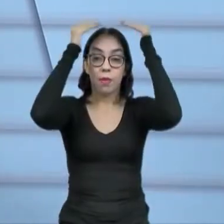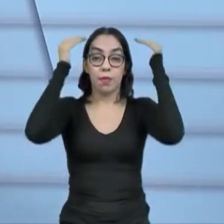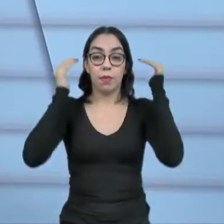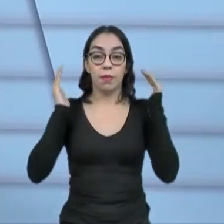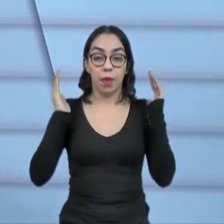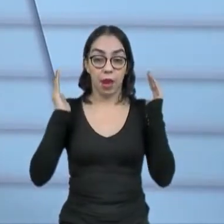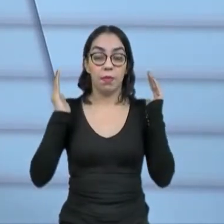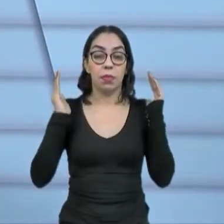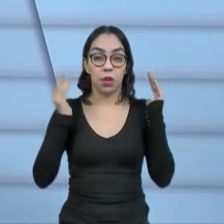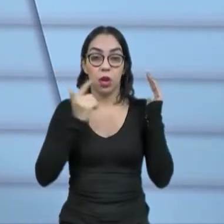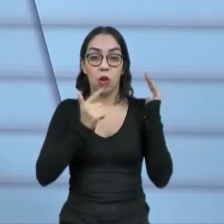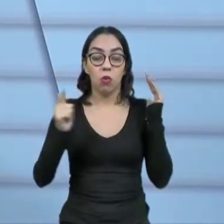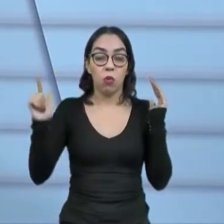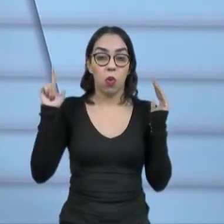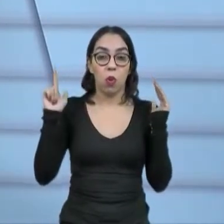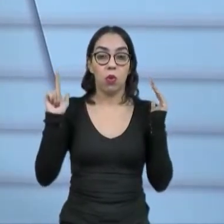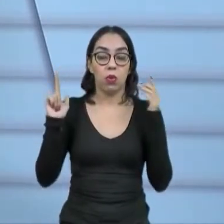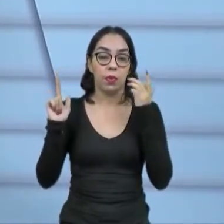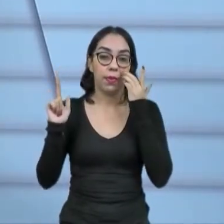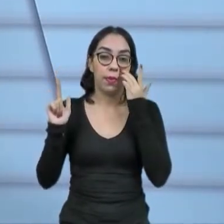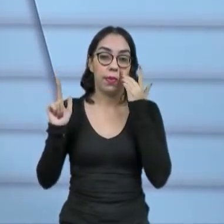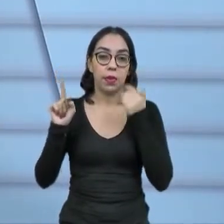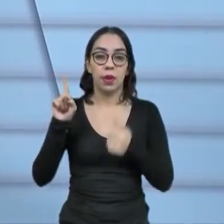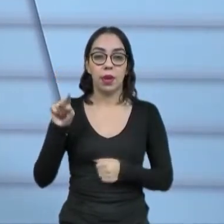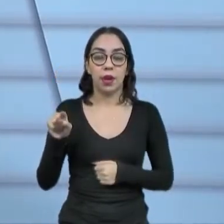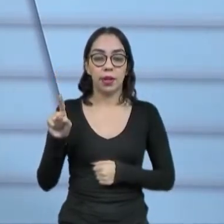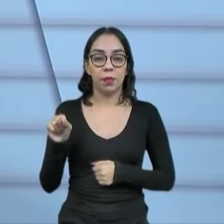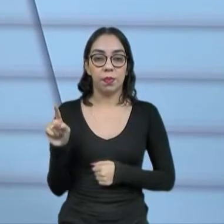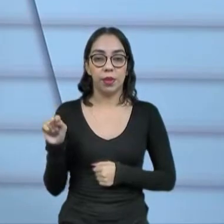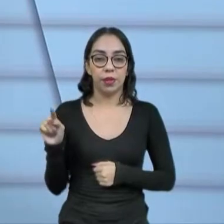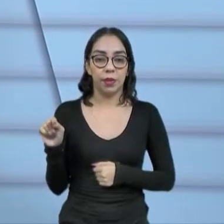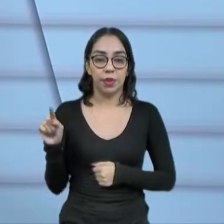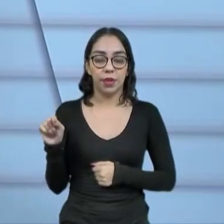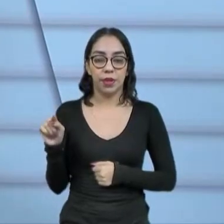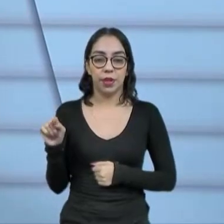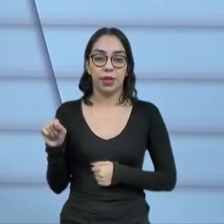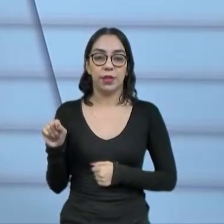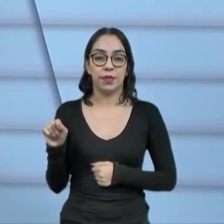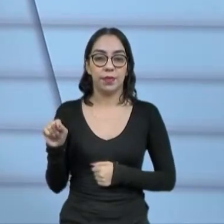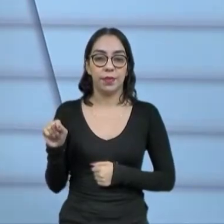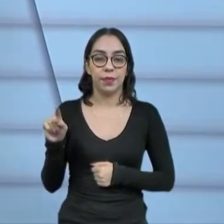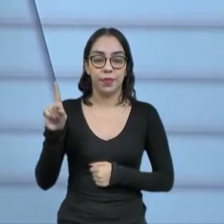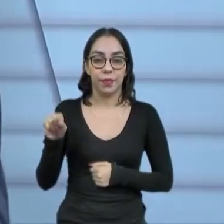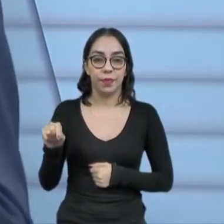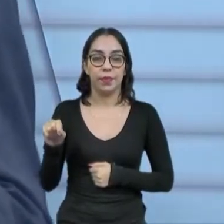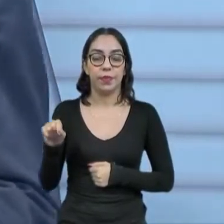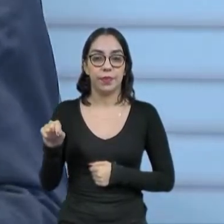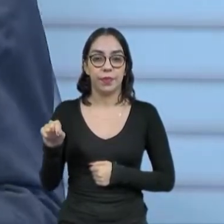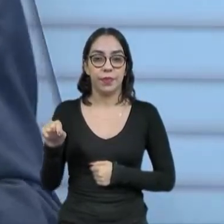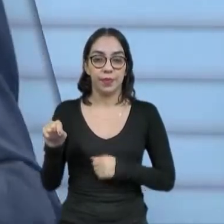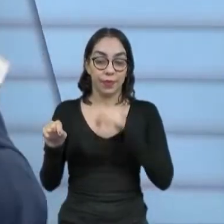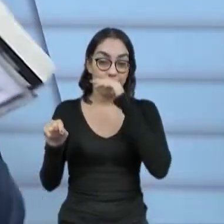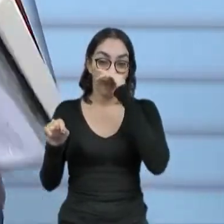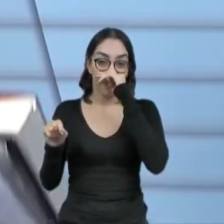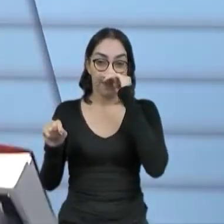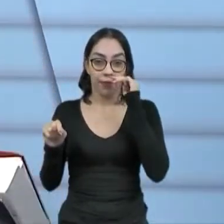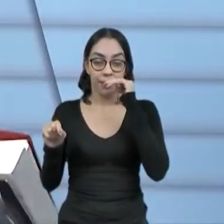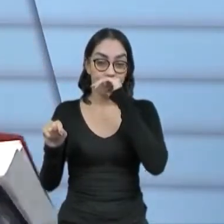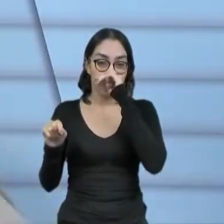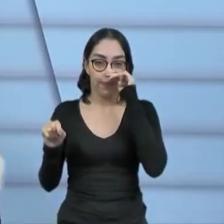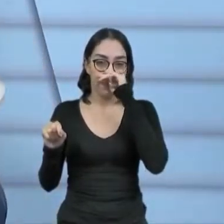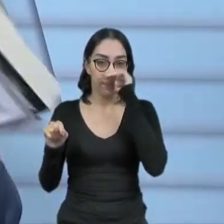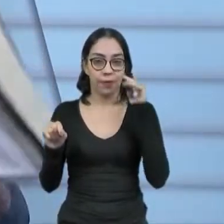era o encarregado lá do Santo Ofício, que é o nome atual da Inquisição, né? Da